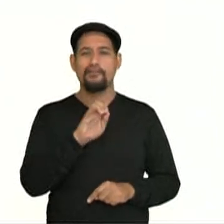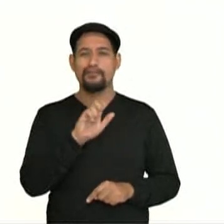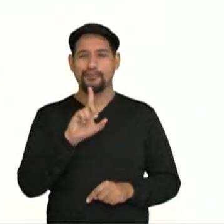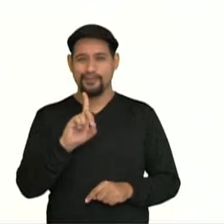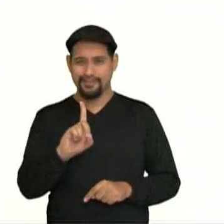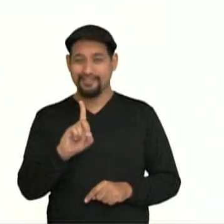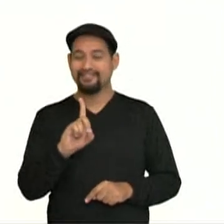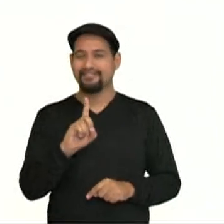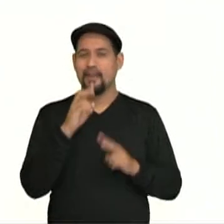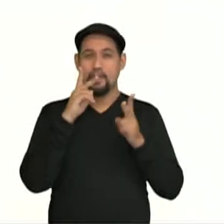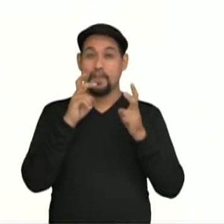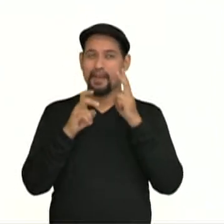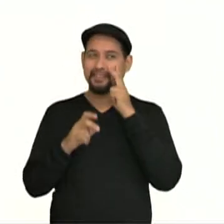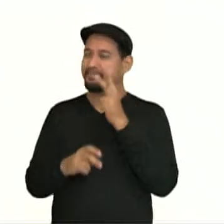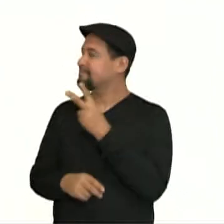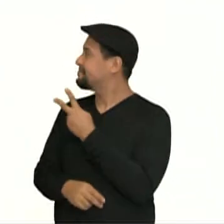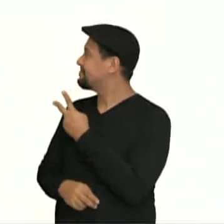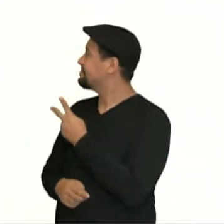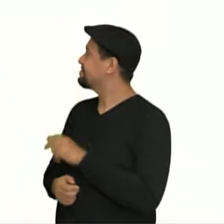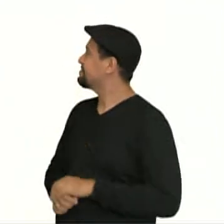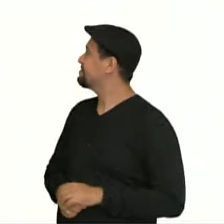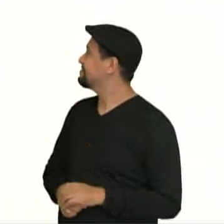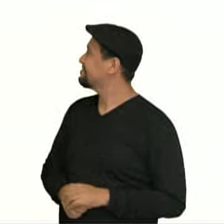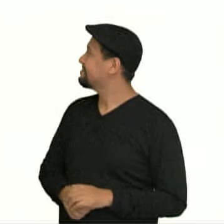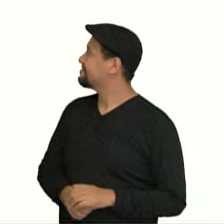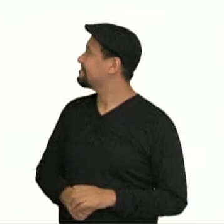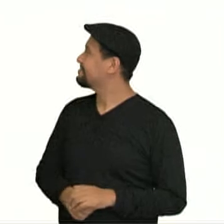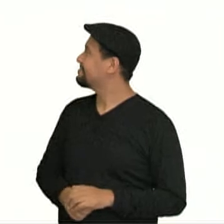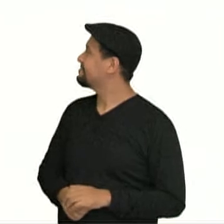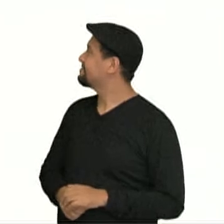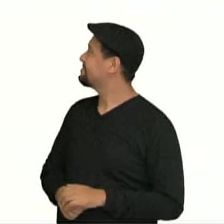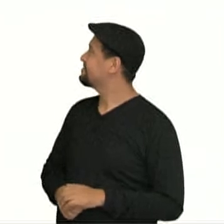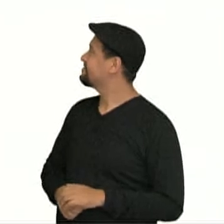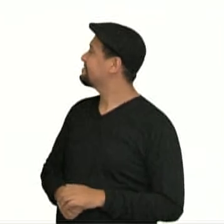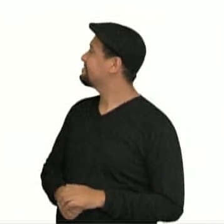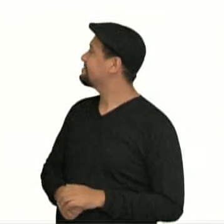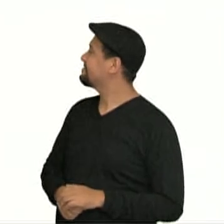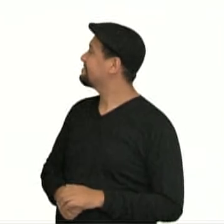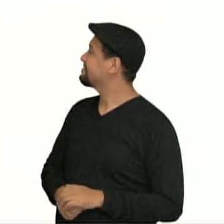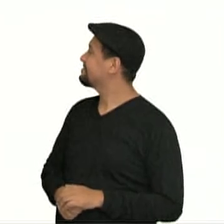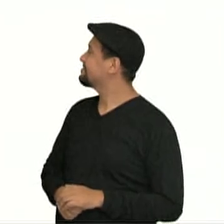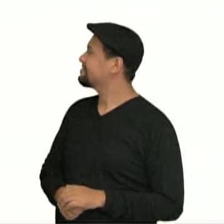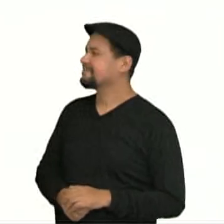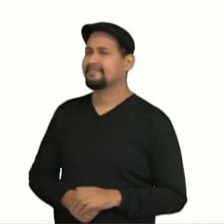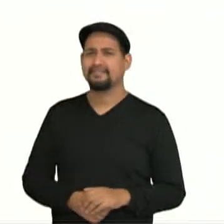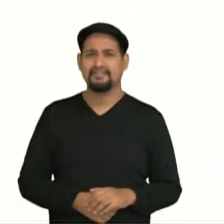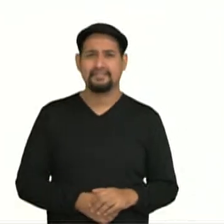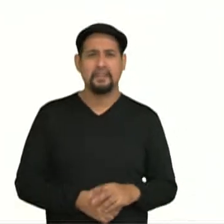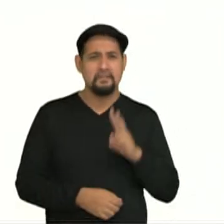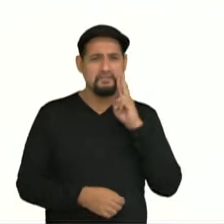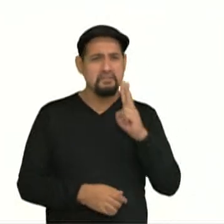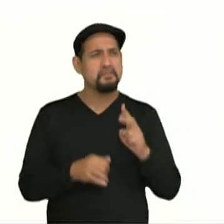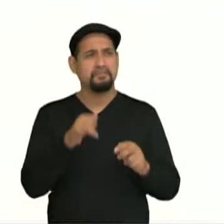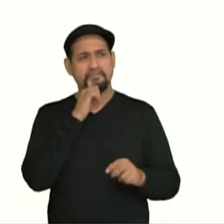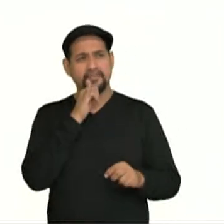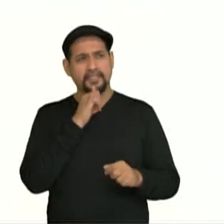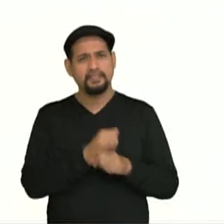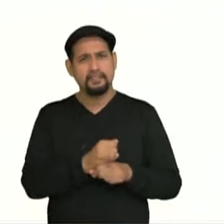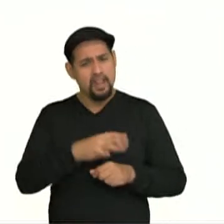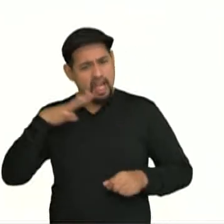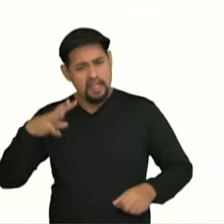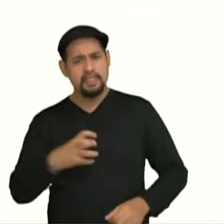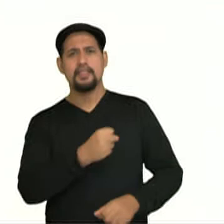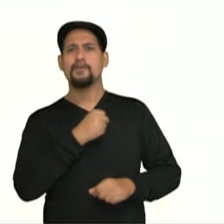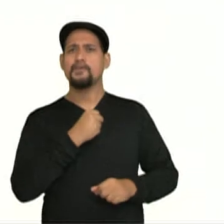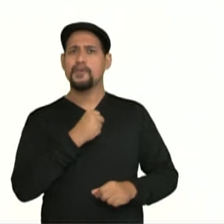look. Né? Hang in there, baby. Could be worse. Então, se segure, baby,